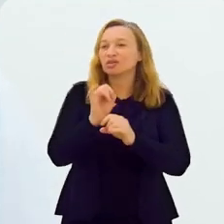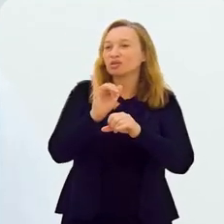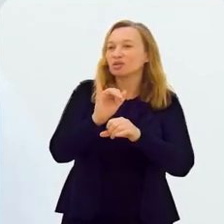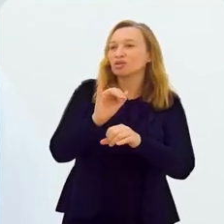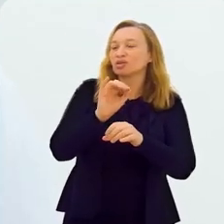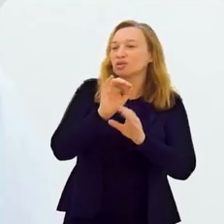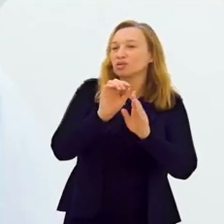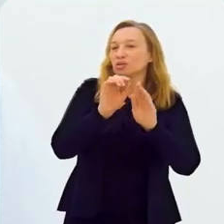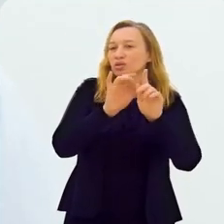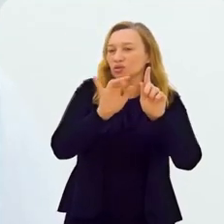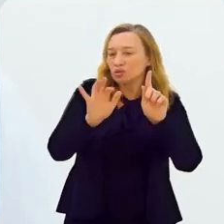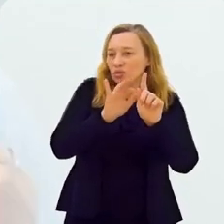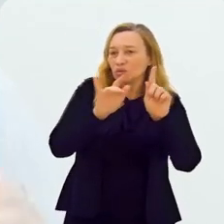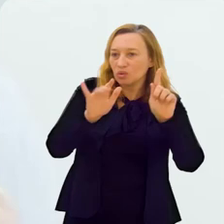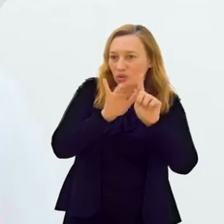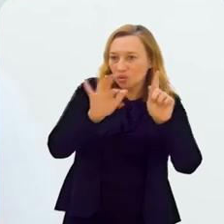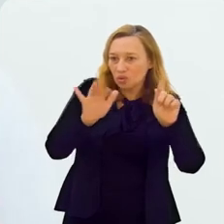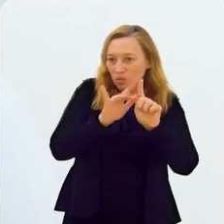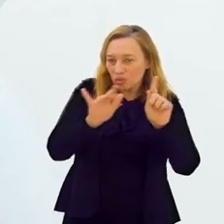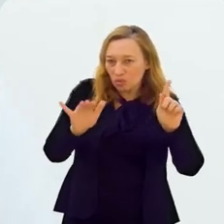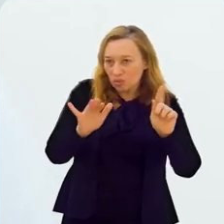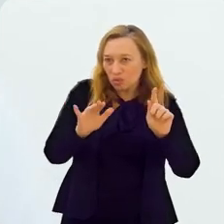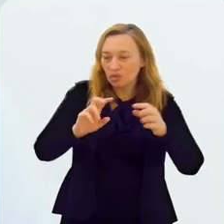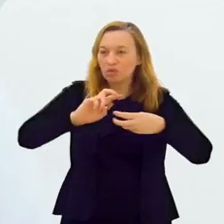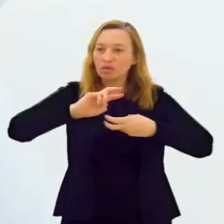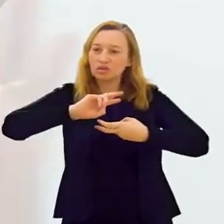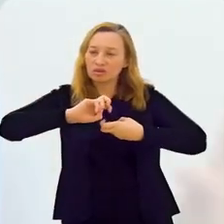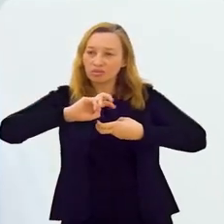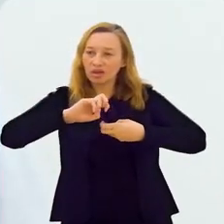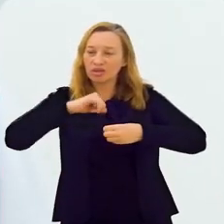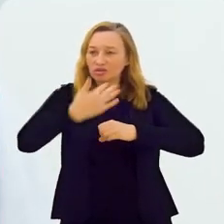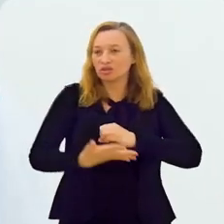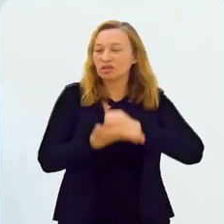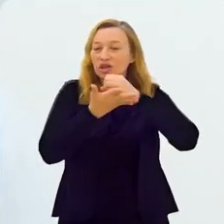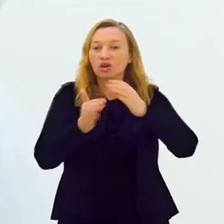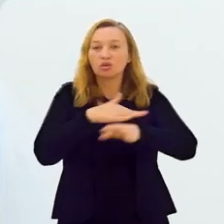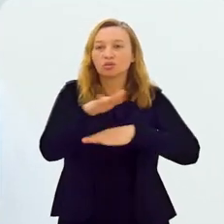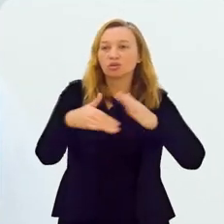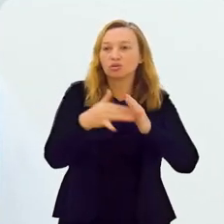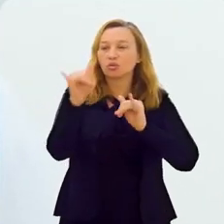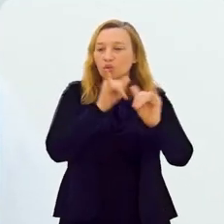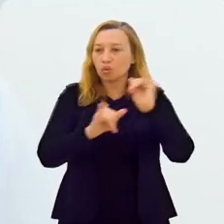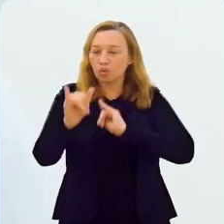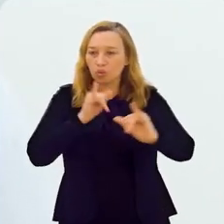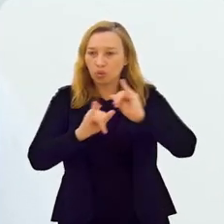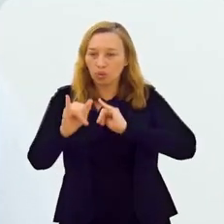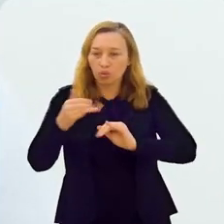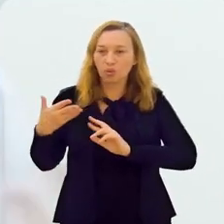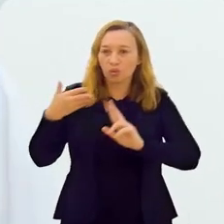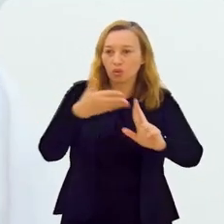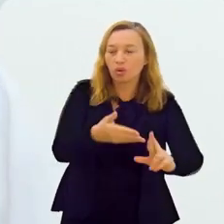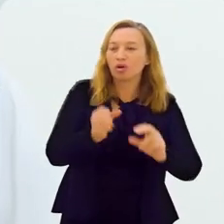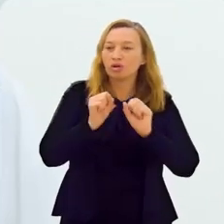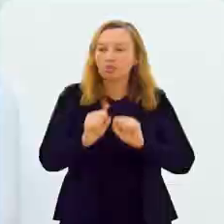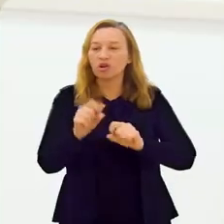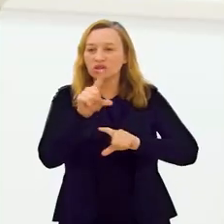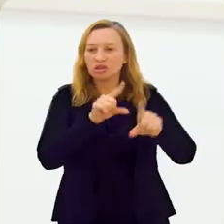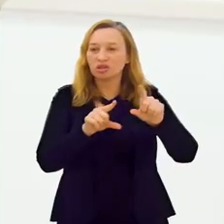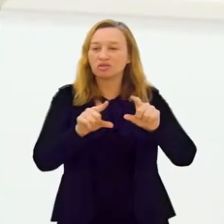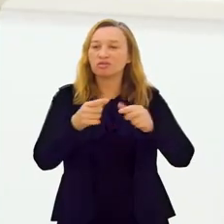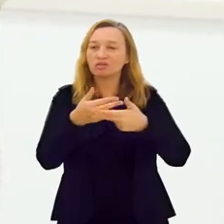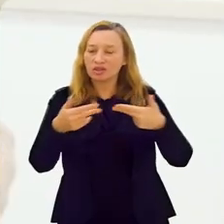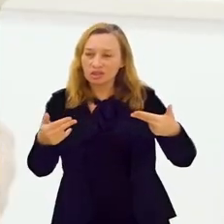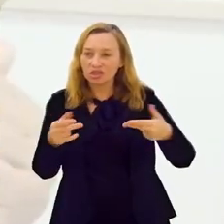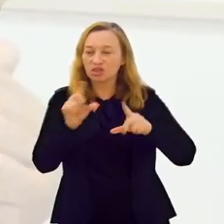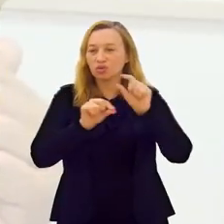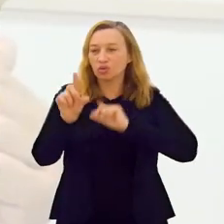indo lá no Google, Centro SEBRAE de Sustentabilidade, e acessar todo esse mundaréu aí de informação e de referência para